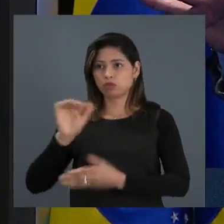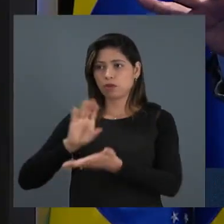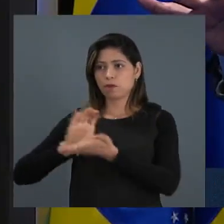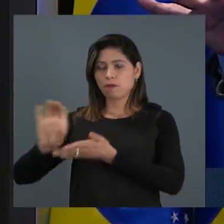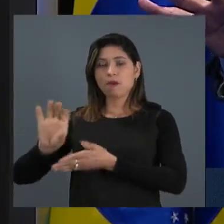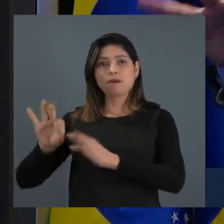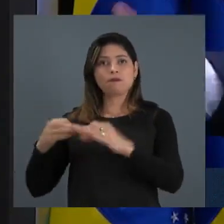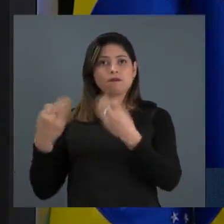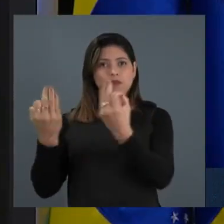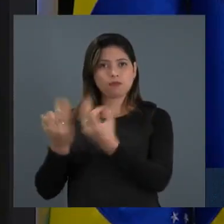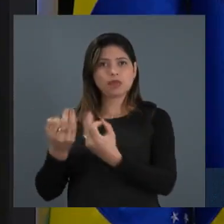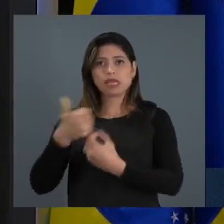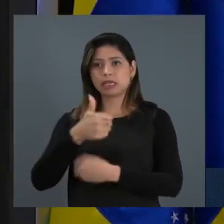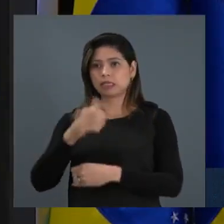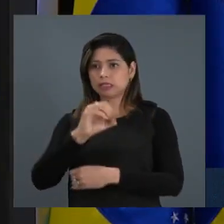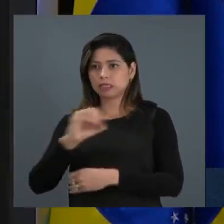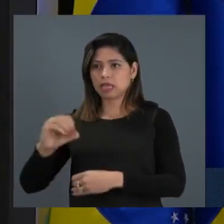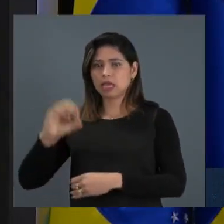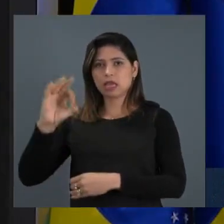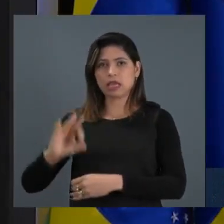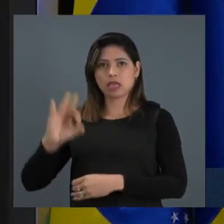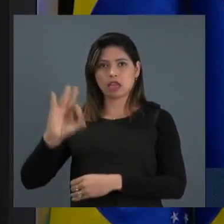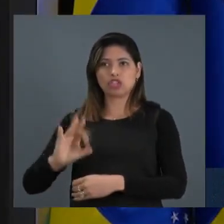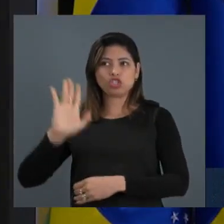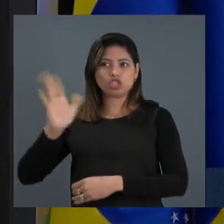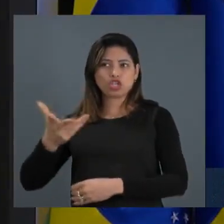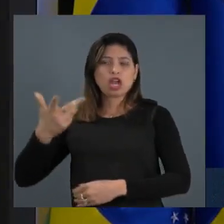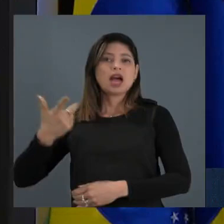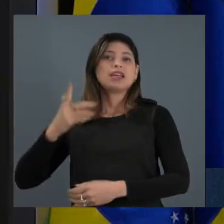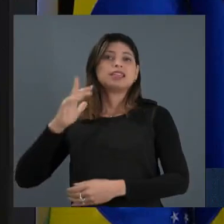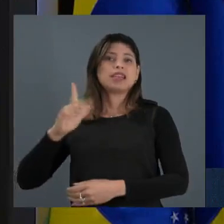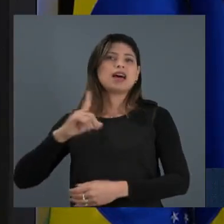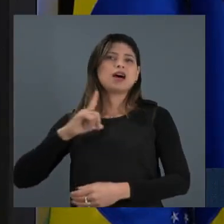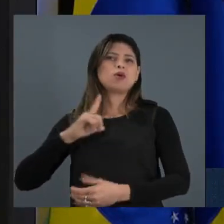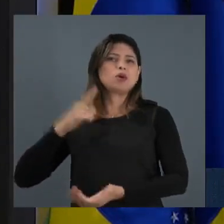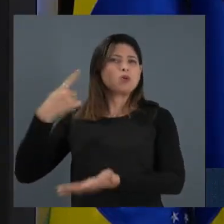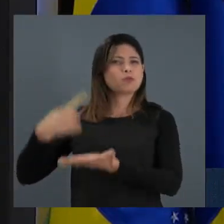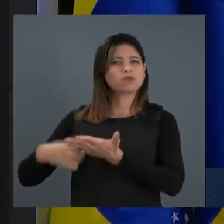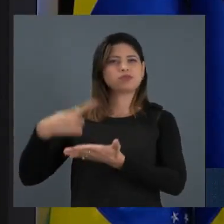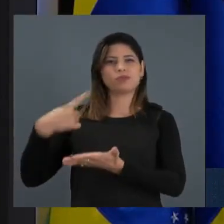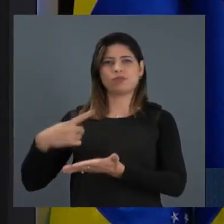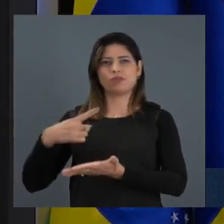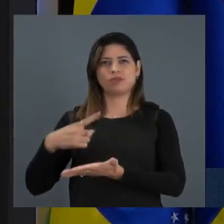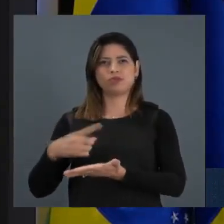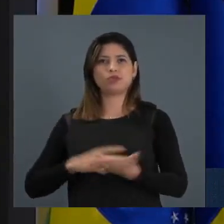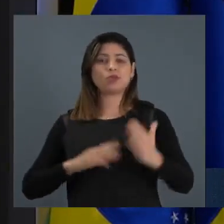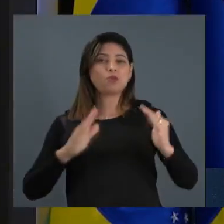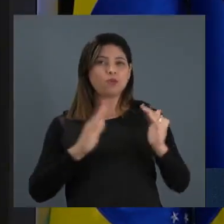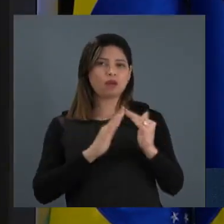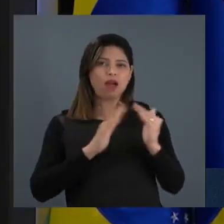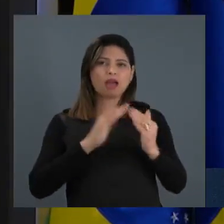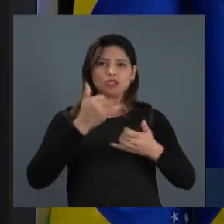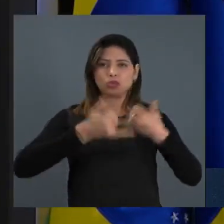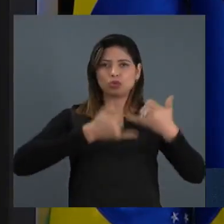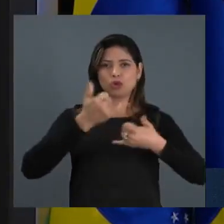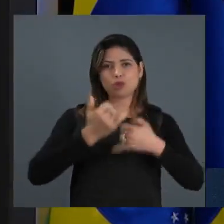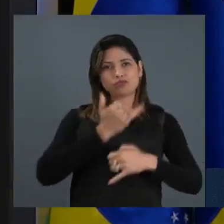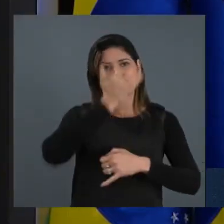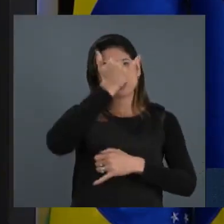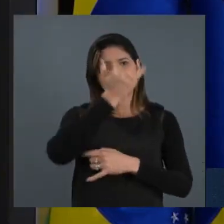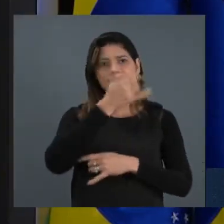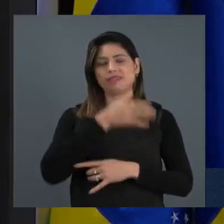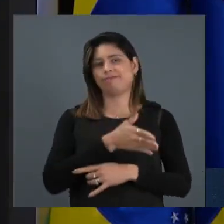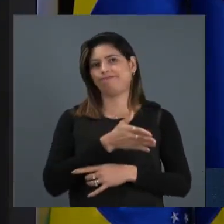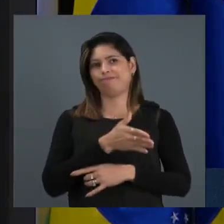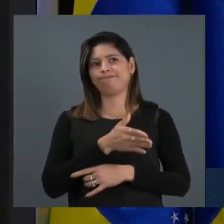R$100 do brasileiro já comprometido com casa de aposta. É uma tragédia que a gente está vendo a pontinha do iceberg agora, mas em pouco